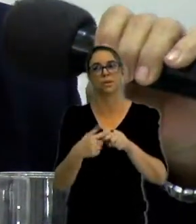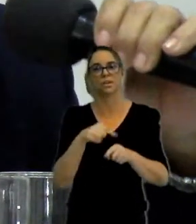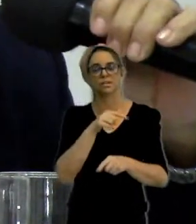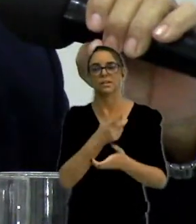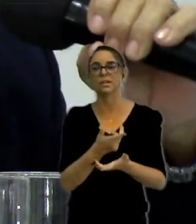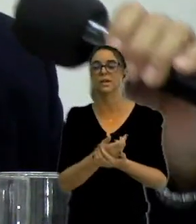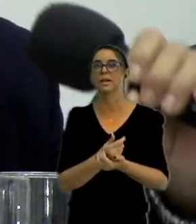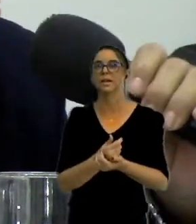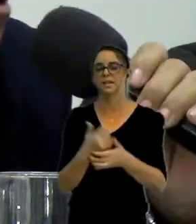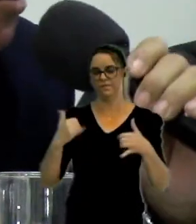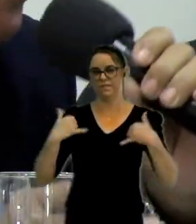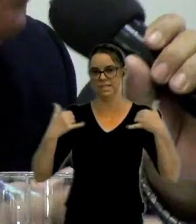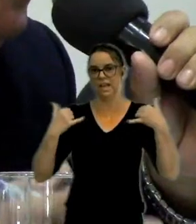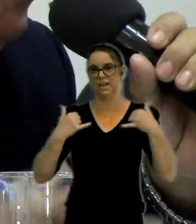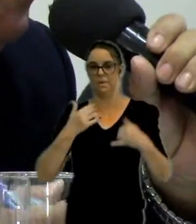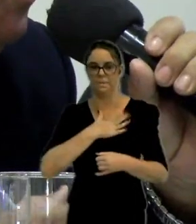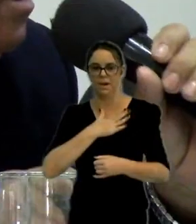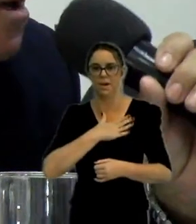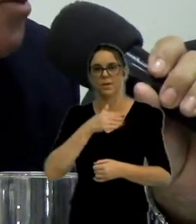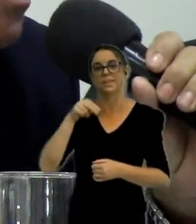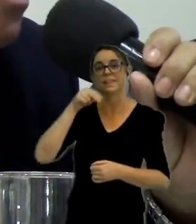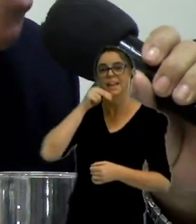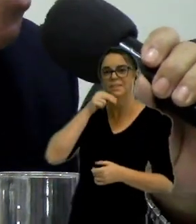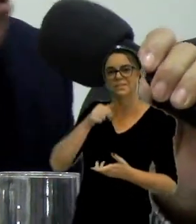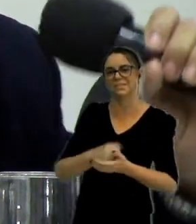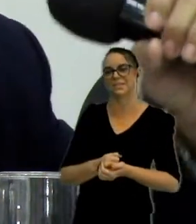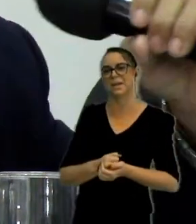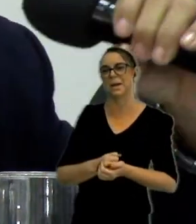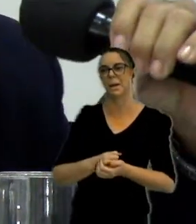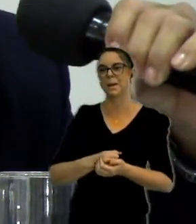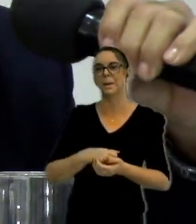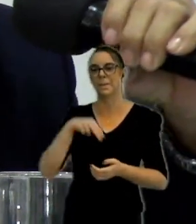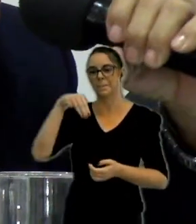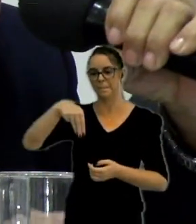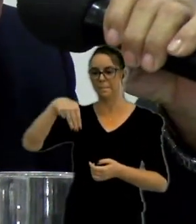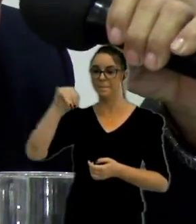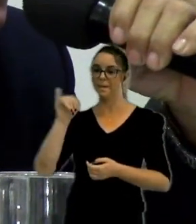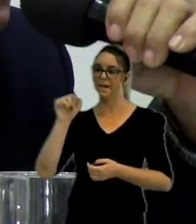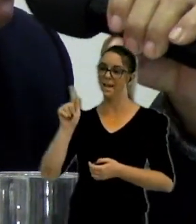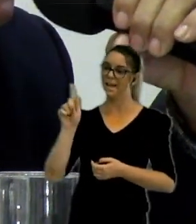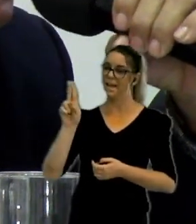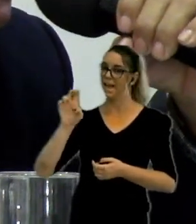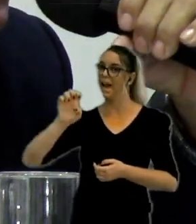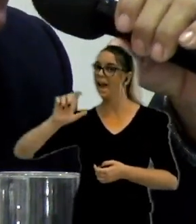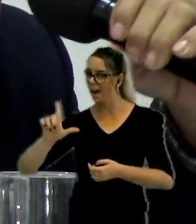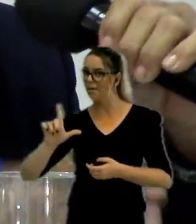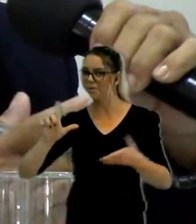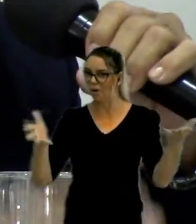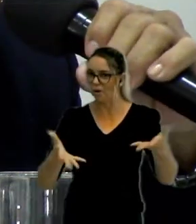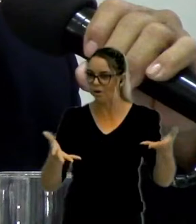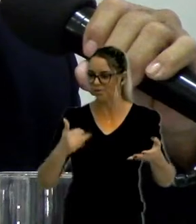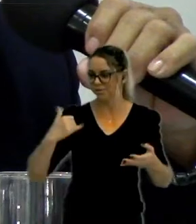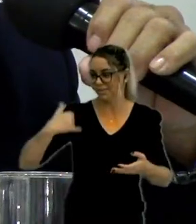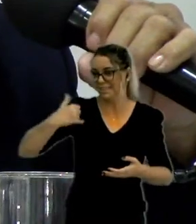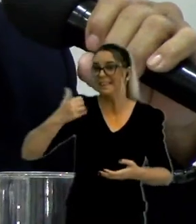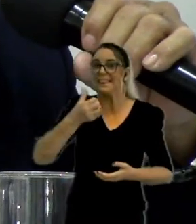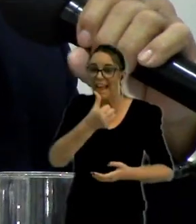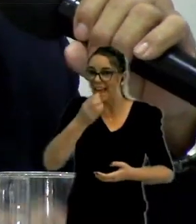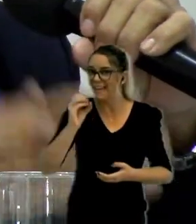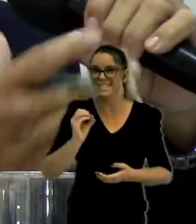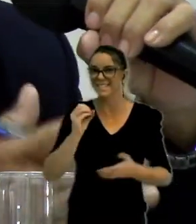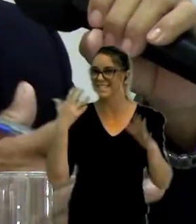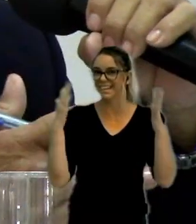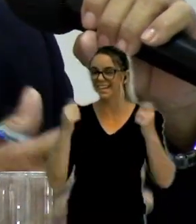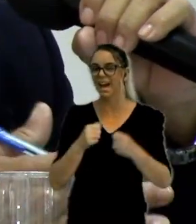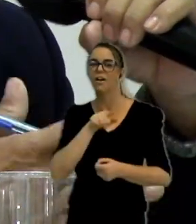do aniversário do meu netinho, né, Miguel, que está completando 10 aninhos hoje. Então, a você, Miguel, que